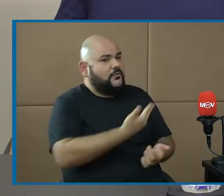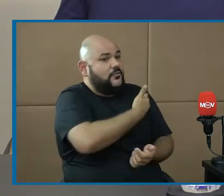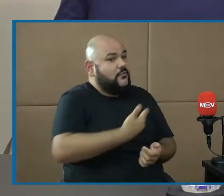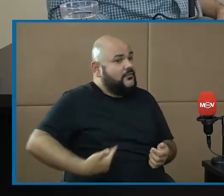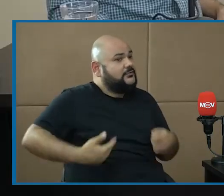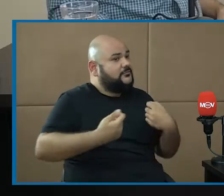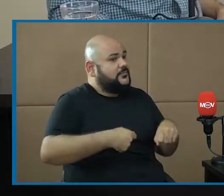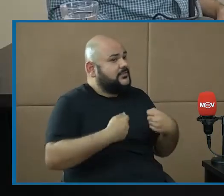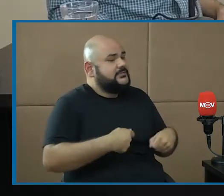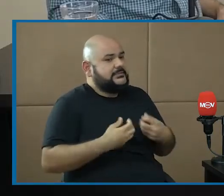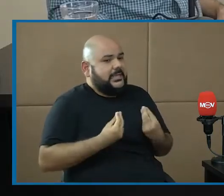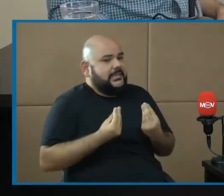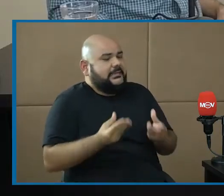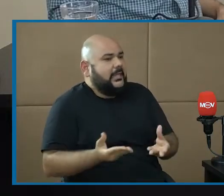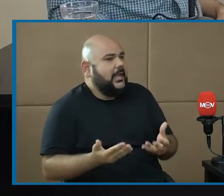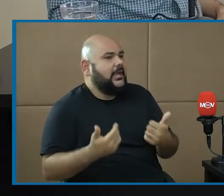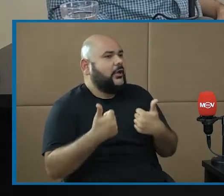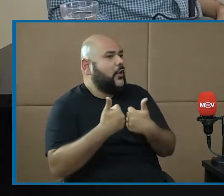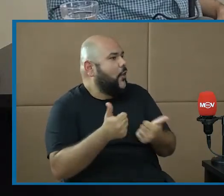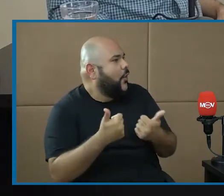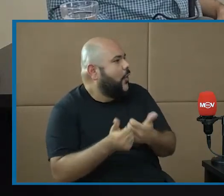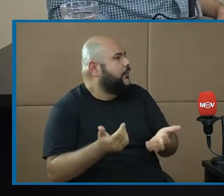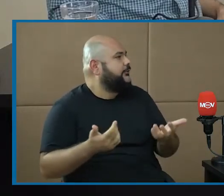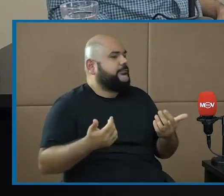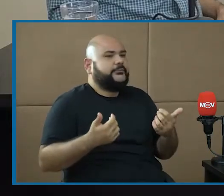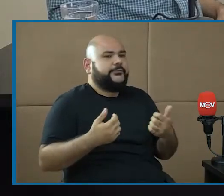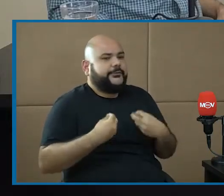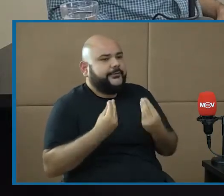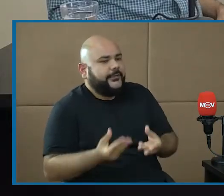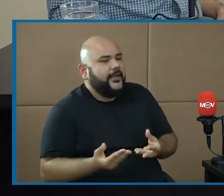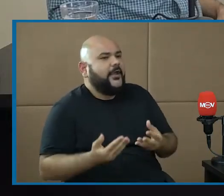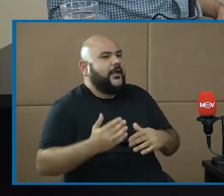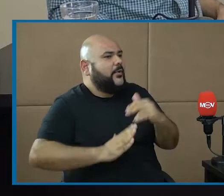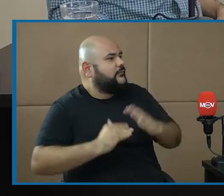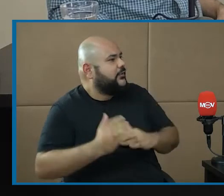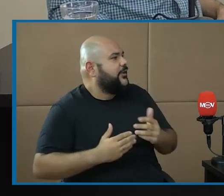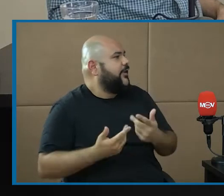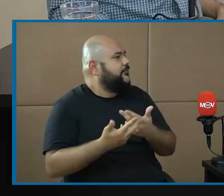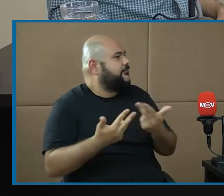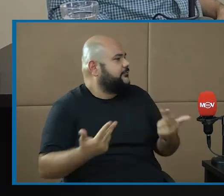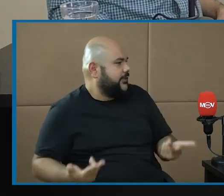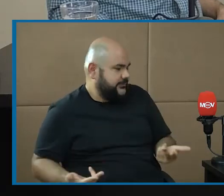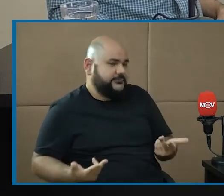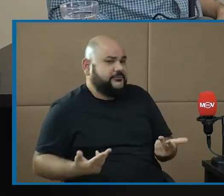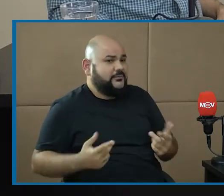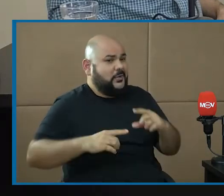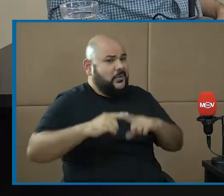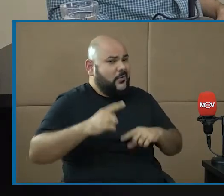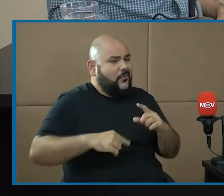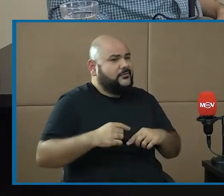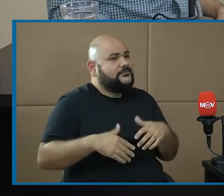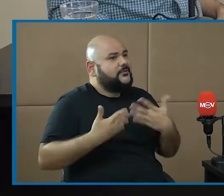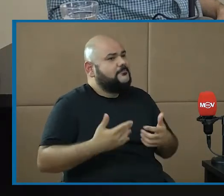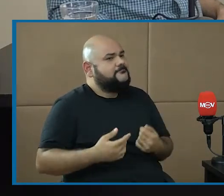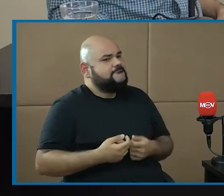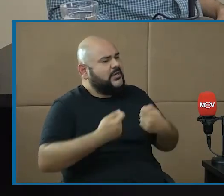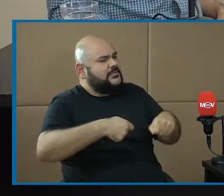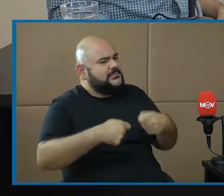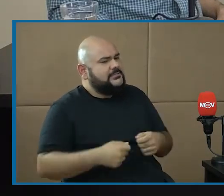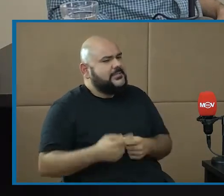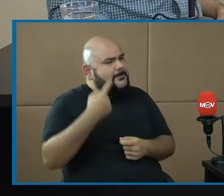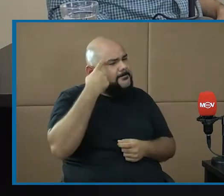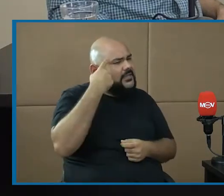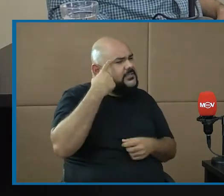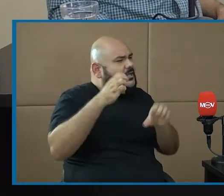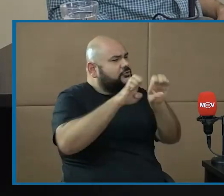cadê? Entendeu? Isso é aquele aluno, mas ele também tem um irmão, ele não pode ir sozinho. Entendeu? Então, é preciso ampliar, melhorar algumas políticas